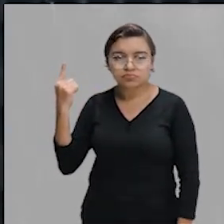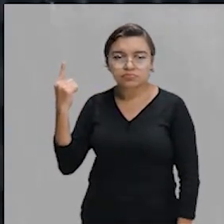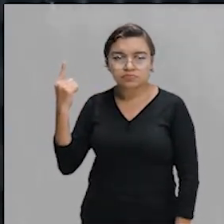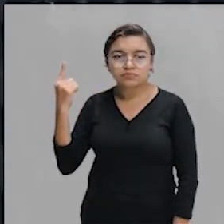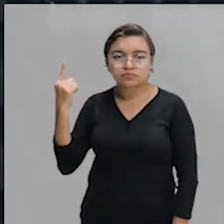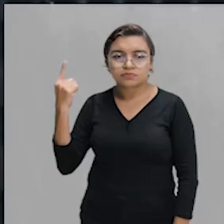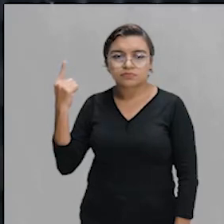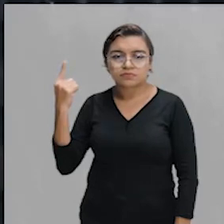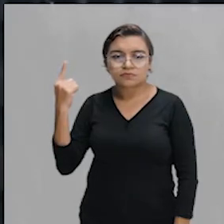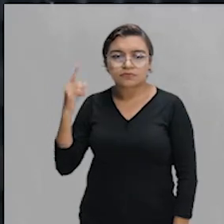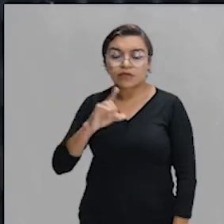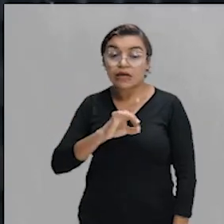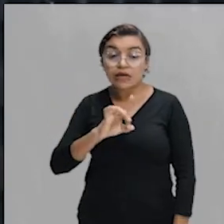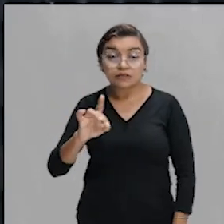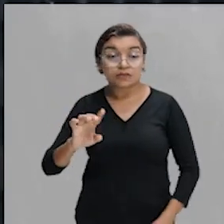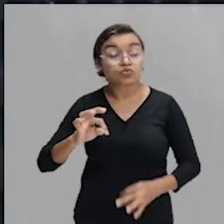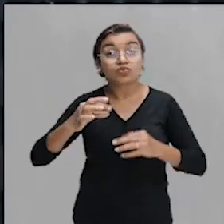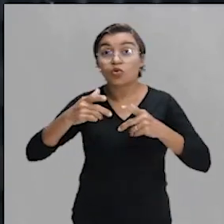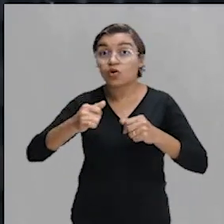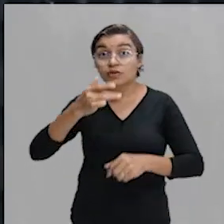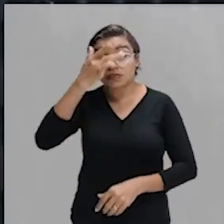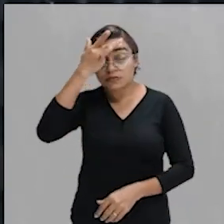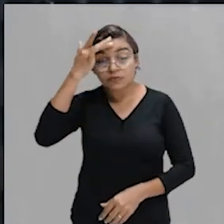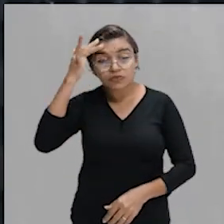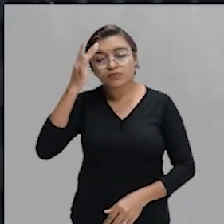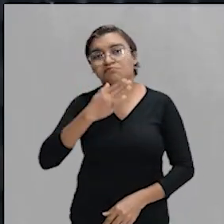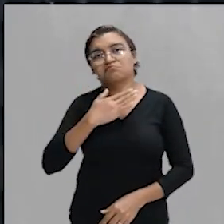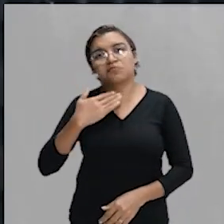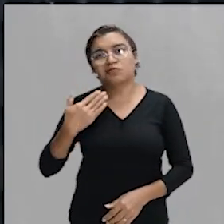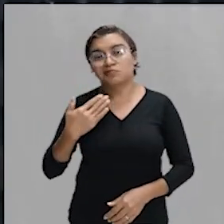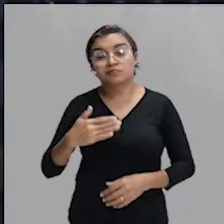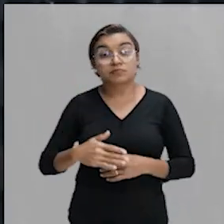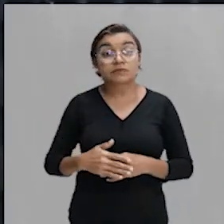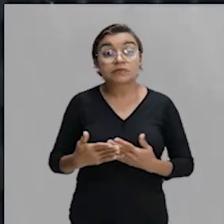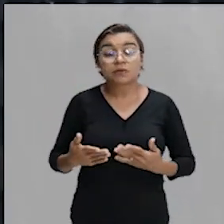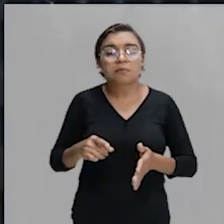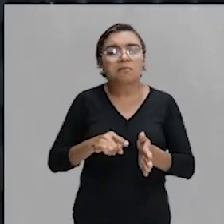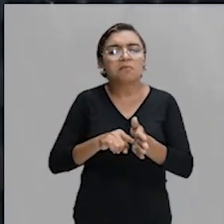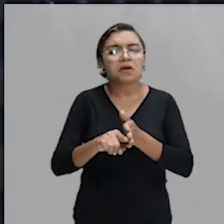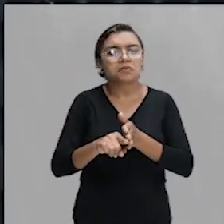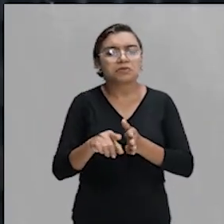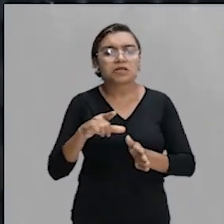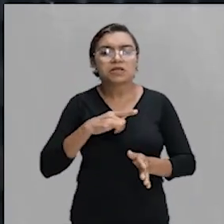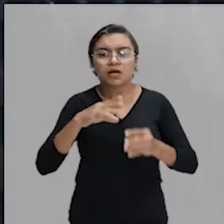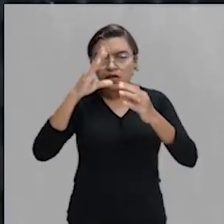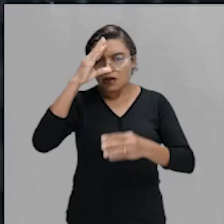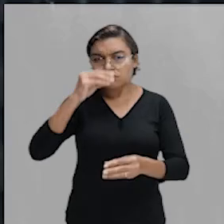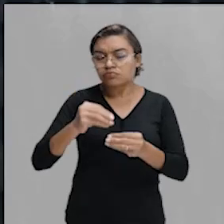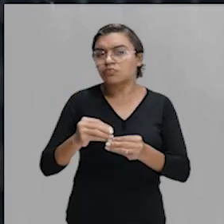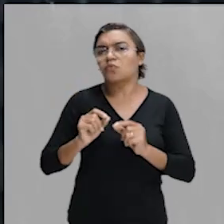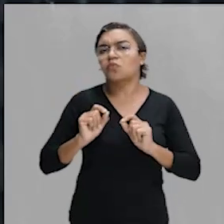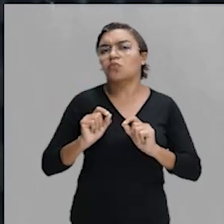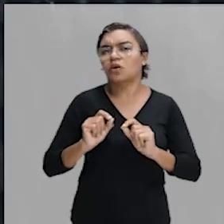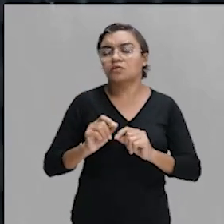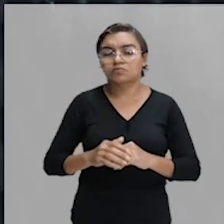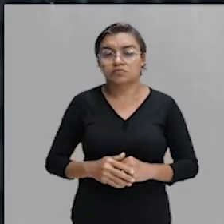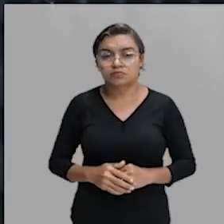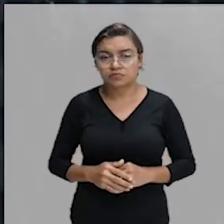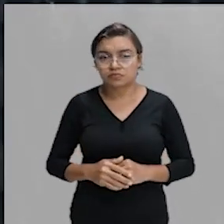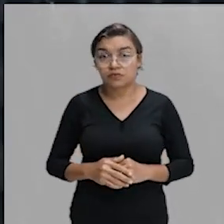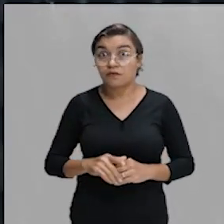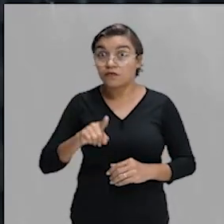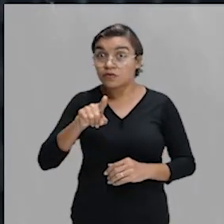é homem imortal. Logo, todos são mortais. Aí ela vai perguntar aqui, essa inferência corresponde a quê? Você está